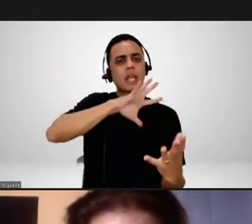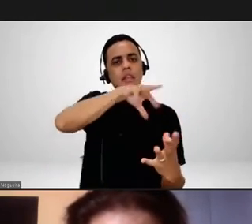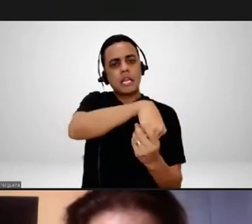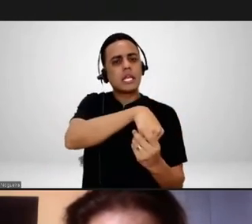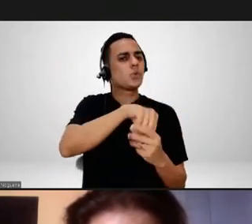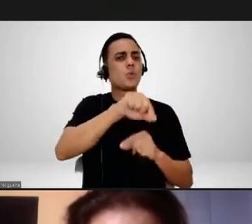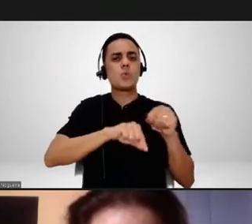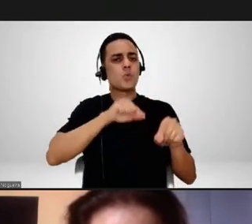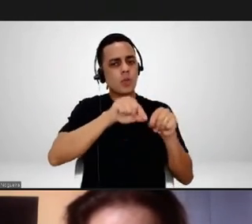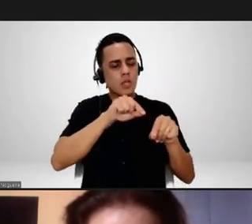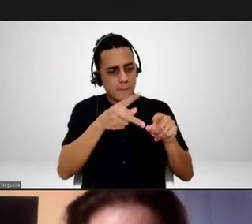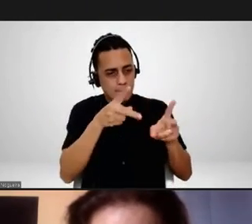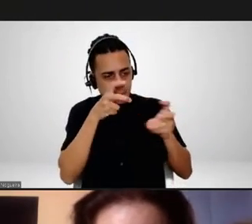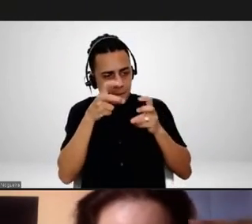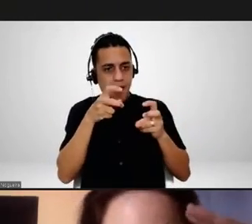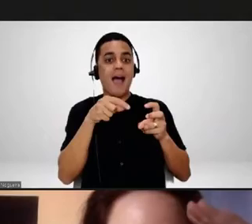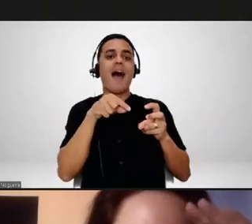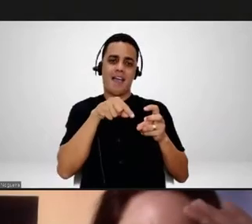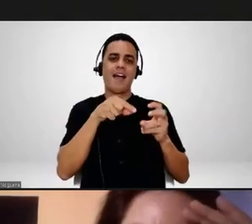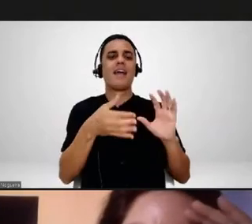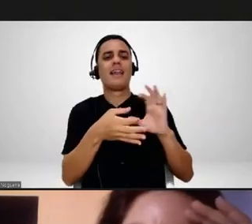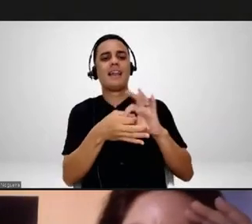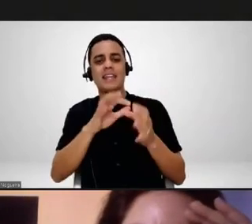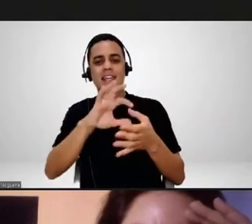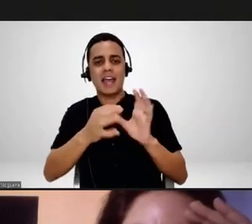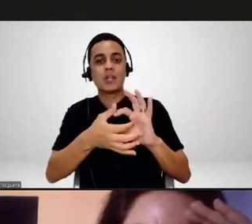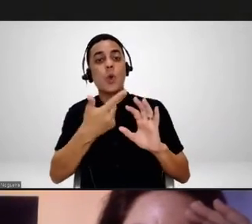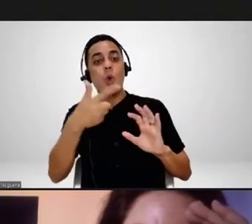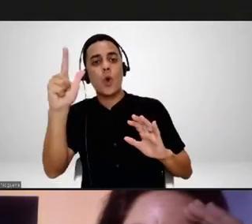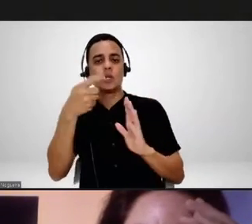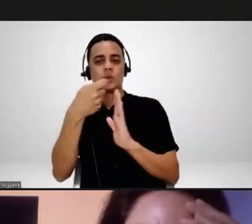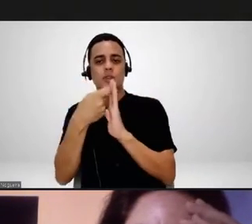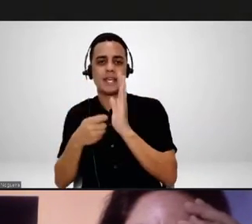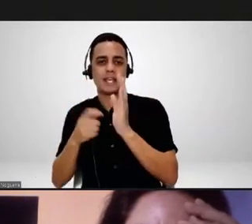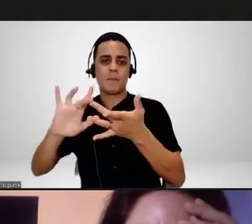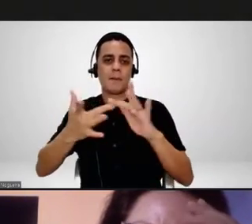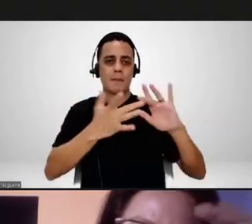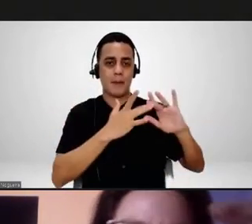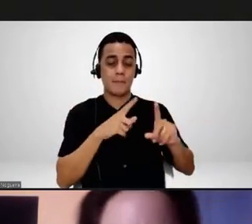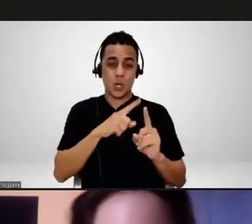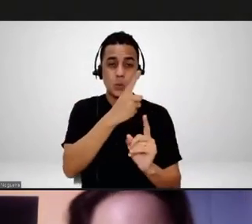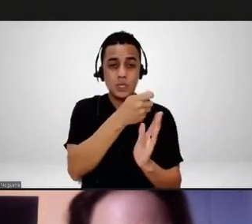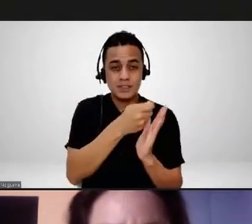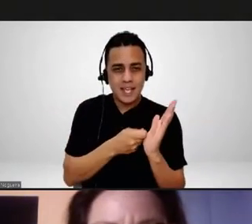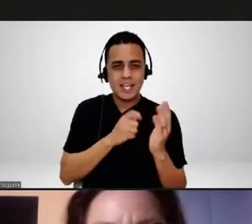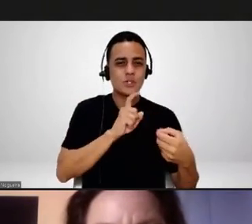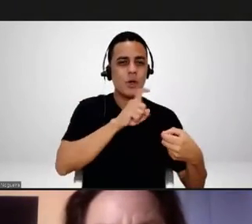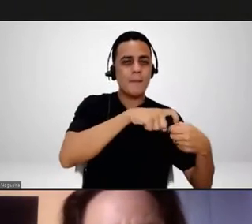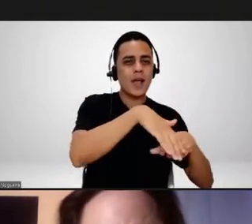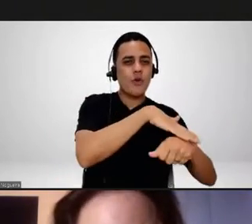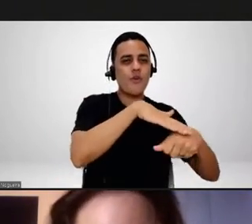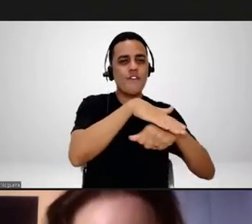a partir dos outros textos que convivem. Um texto sempre conversa com o outro. Então, assim,